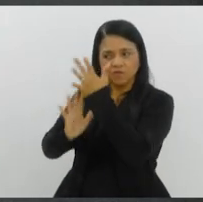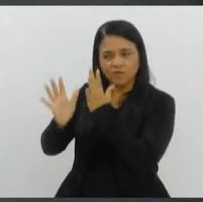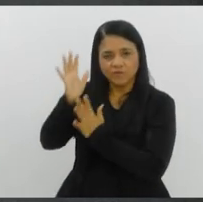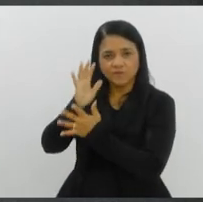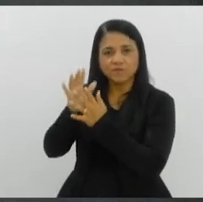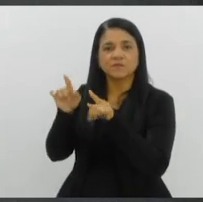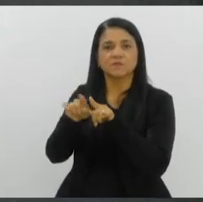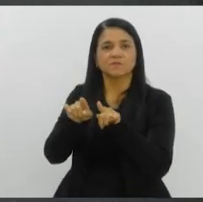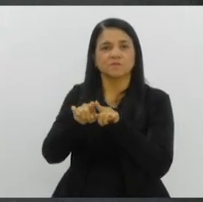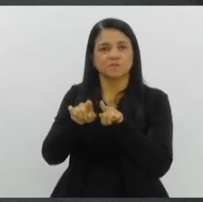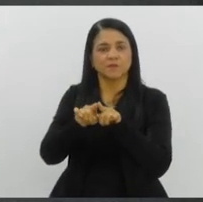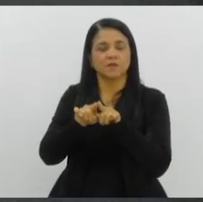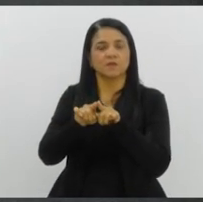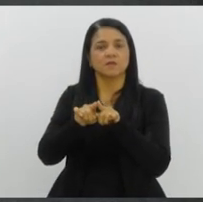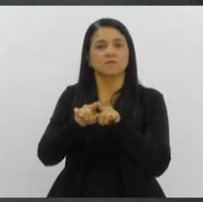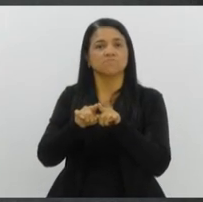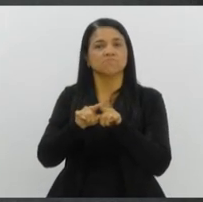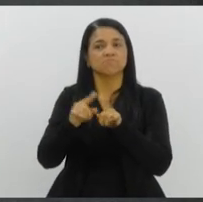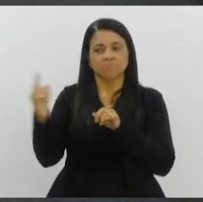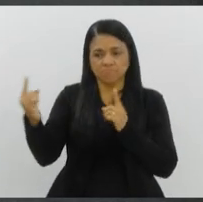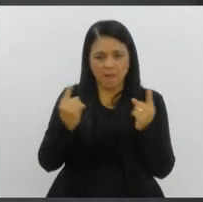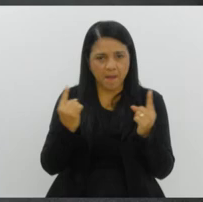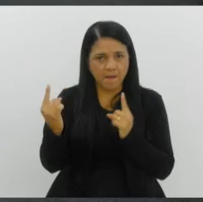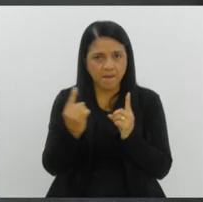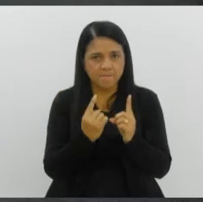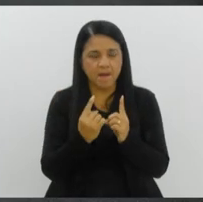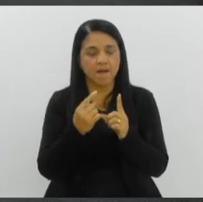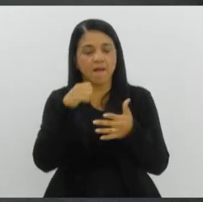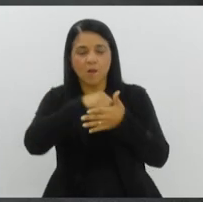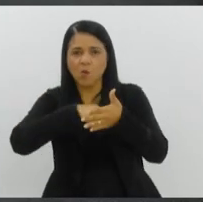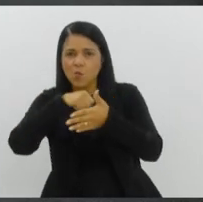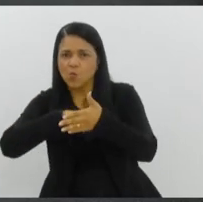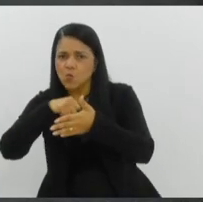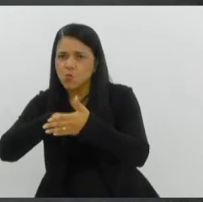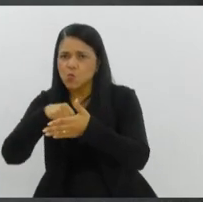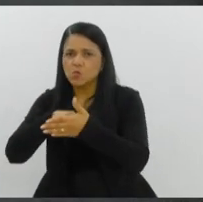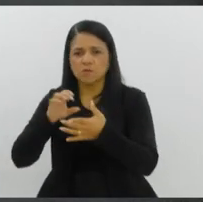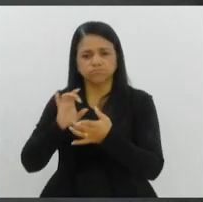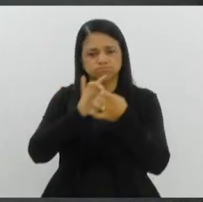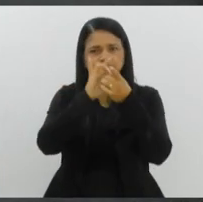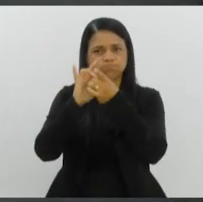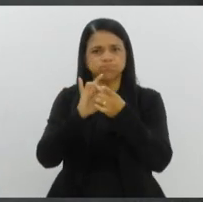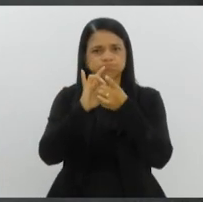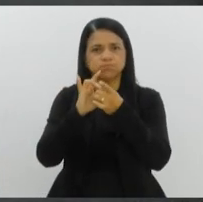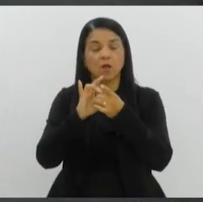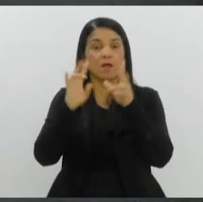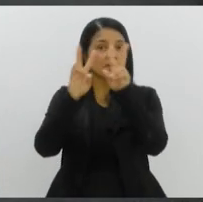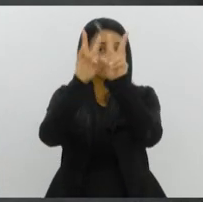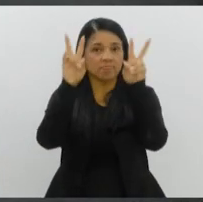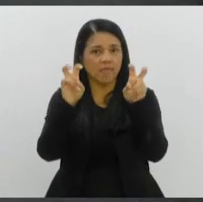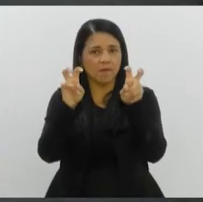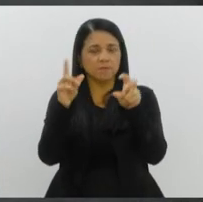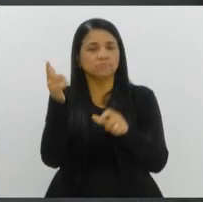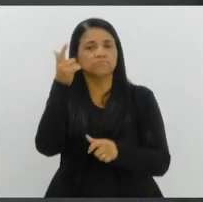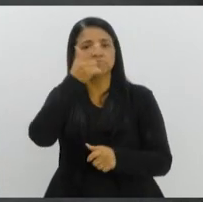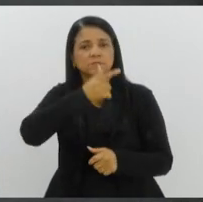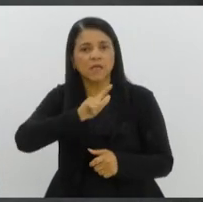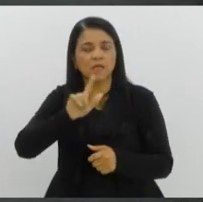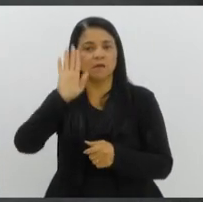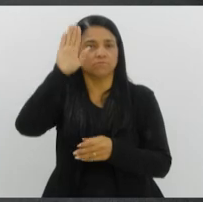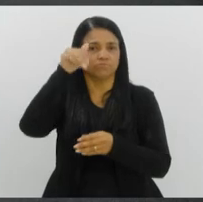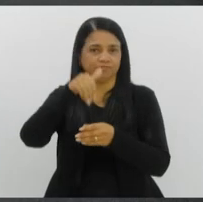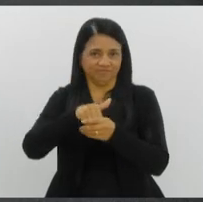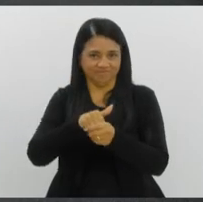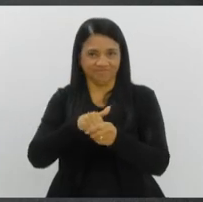vez mais companheiros para essa luta, porque o tema é: bora ganhar no primeiro turno.